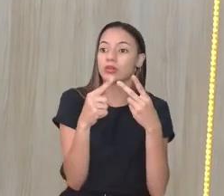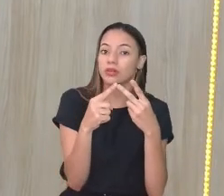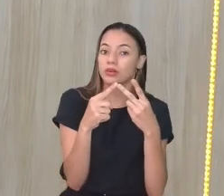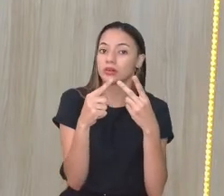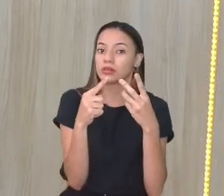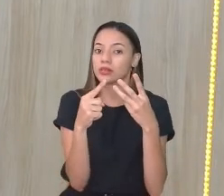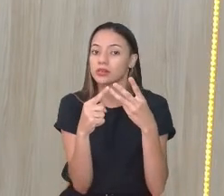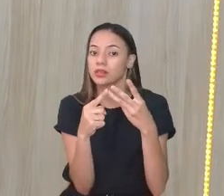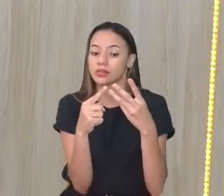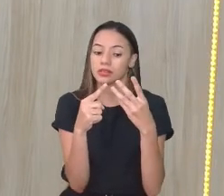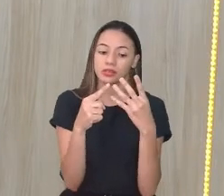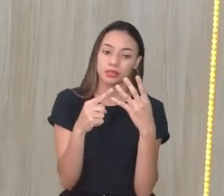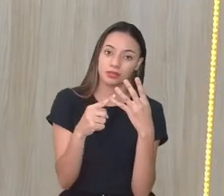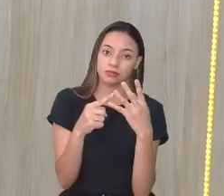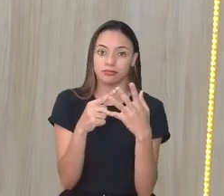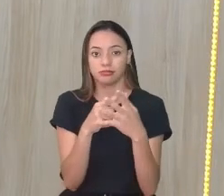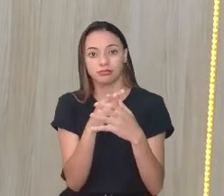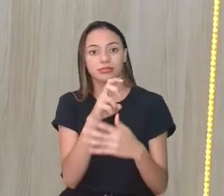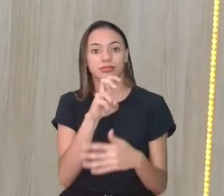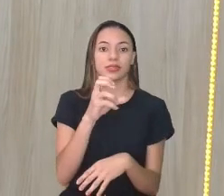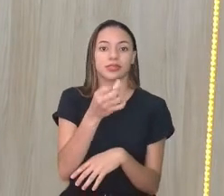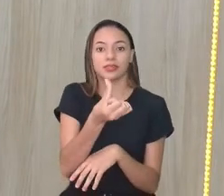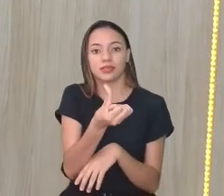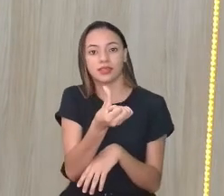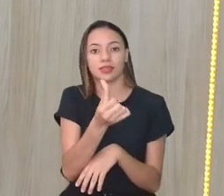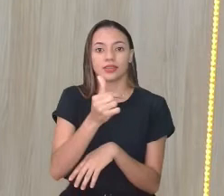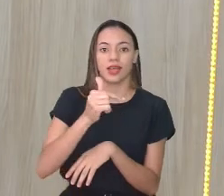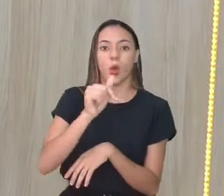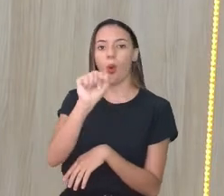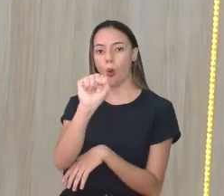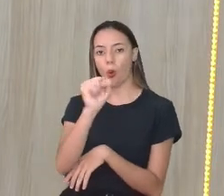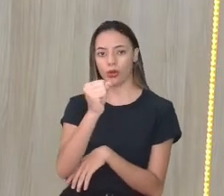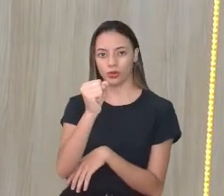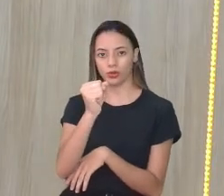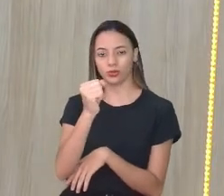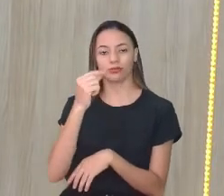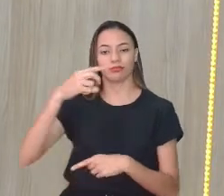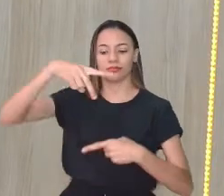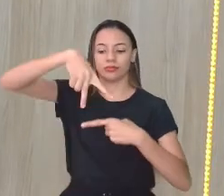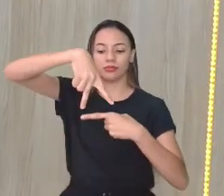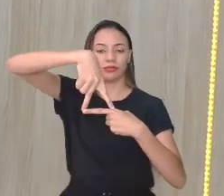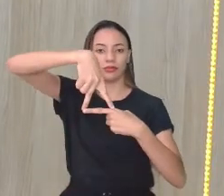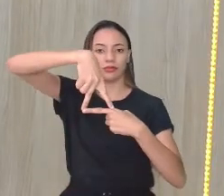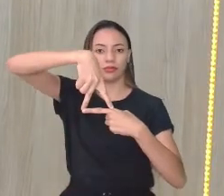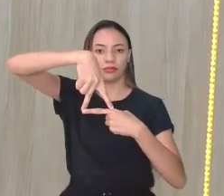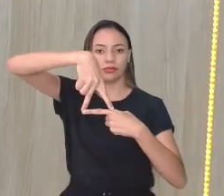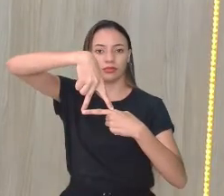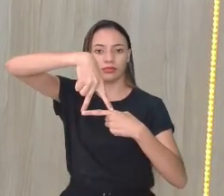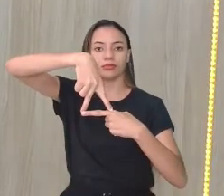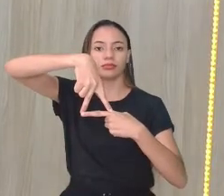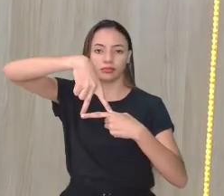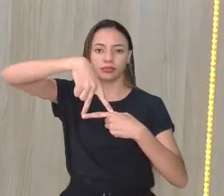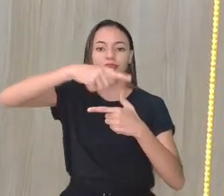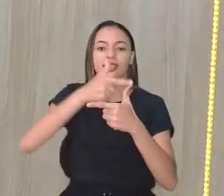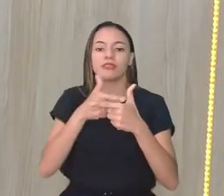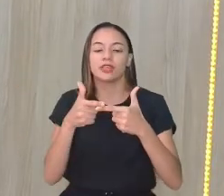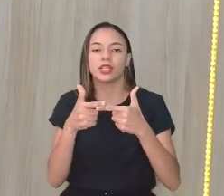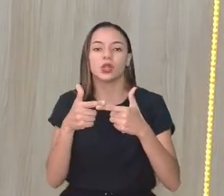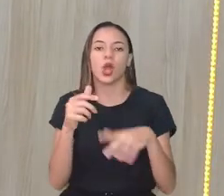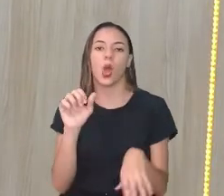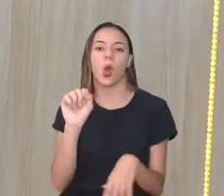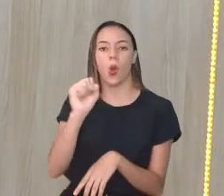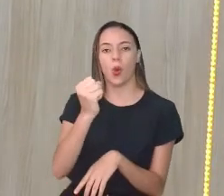3, 4, 5, 6, 7, 8. Esse triângulo aí, ele foi dividido em 8 partes